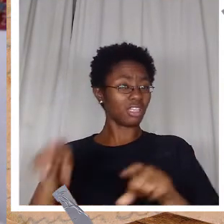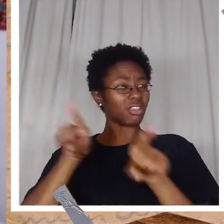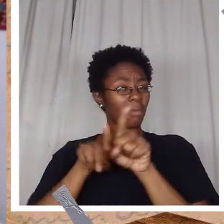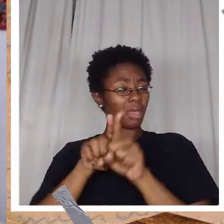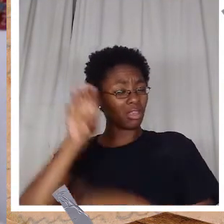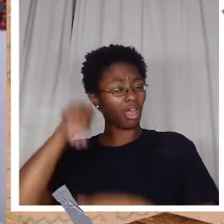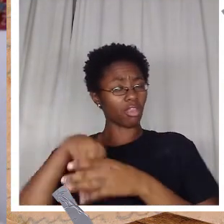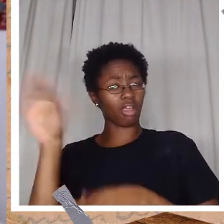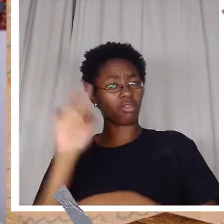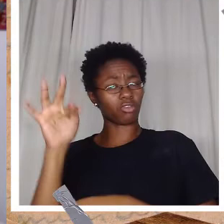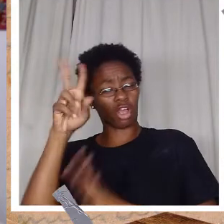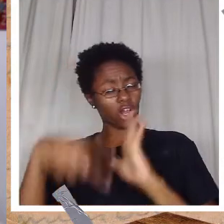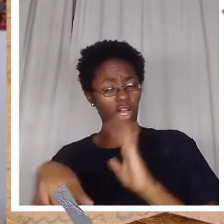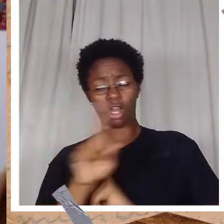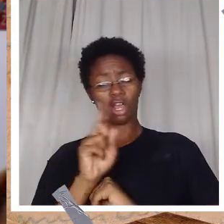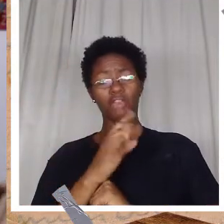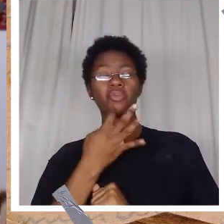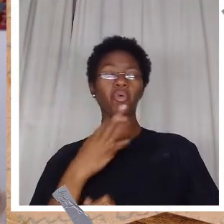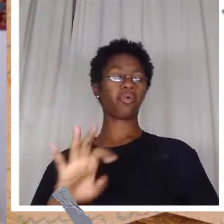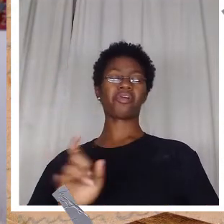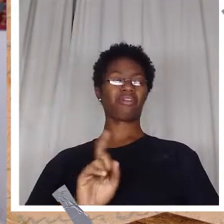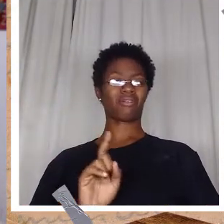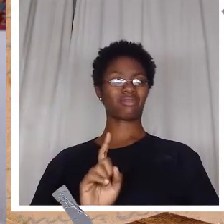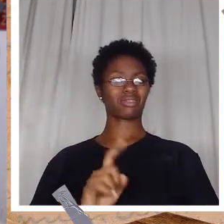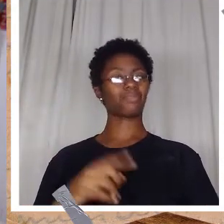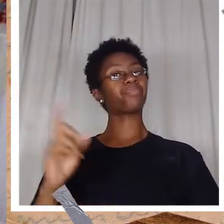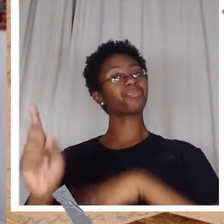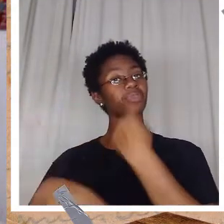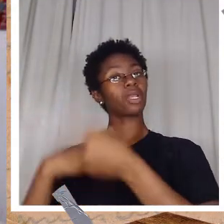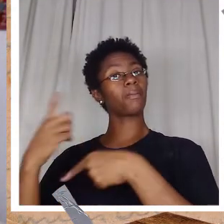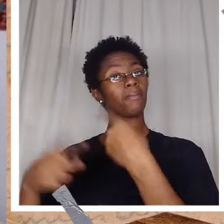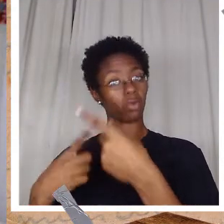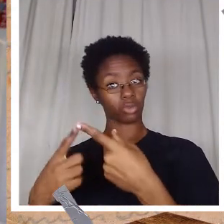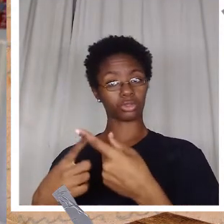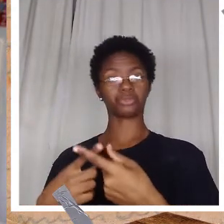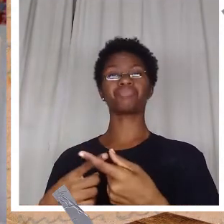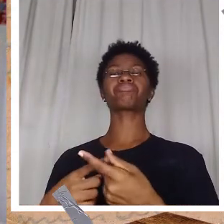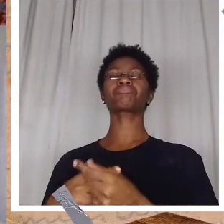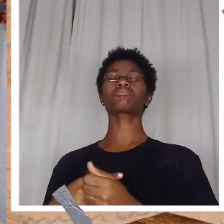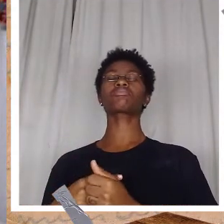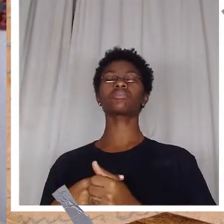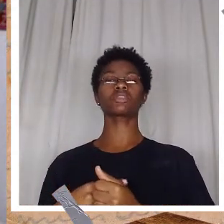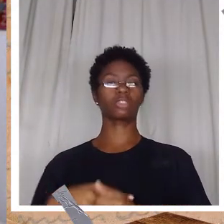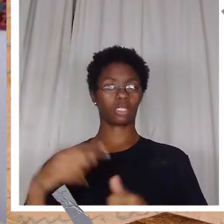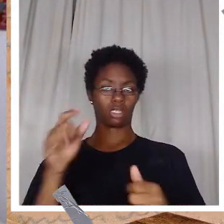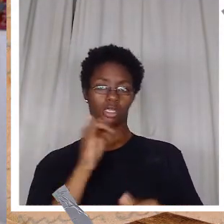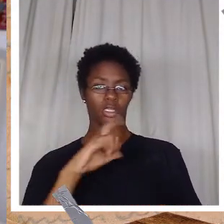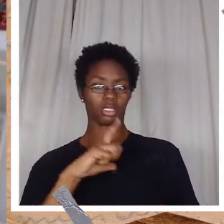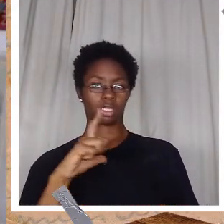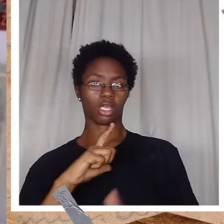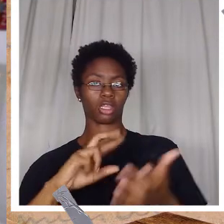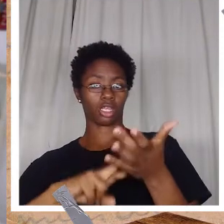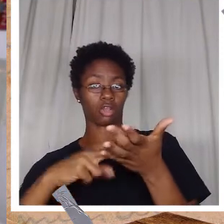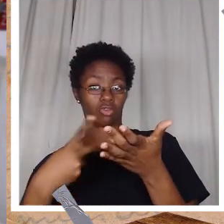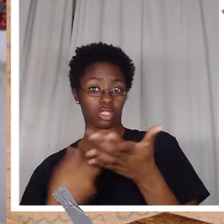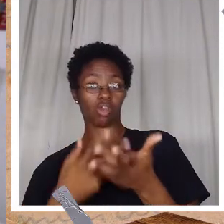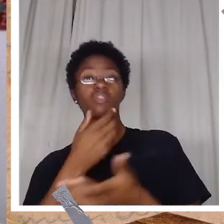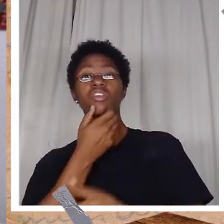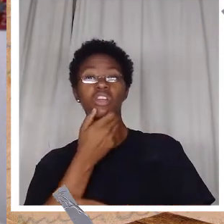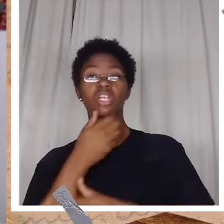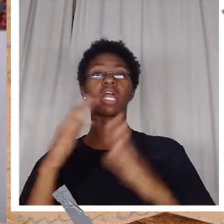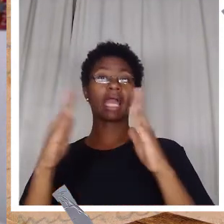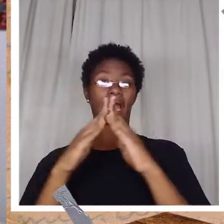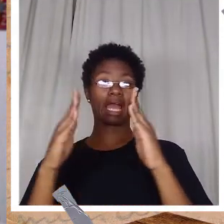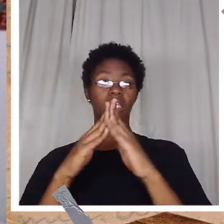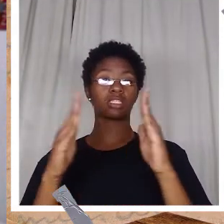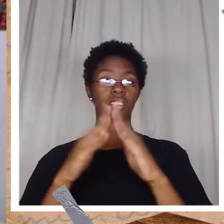Isa? Depois, ela escreveu, isso aqui é uma tradução em inglês de Casa de